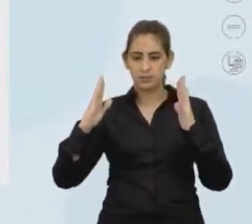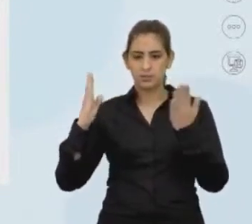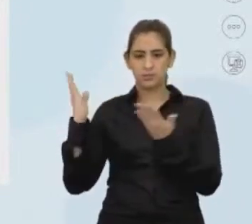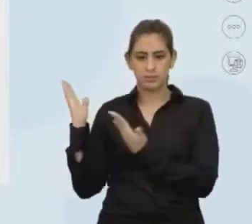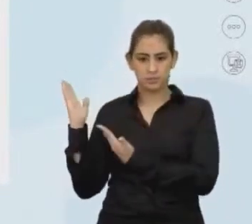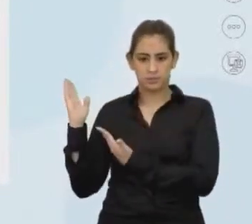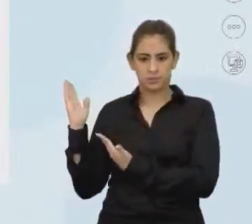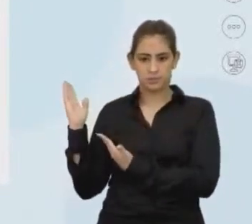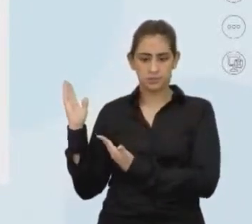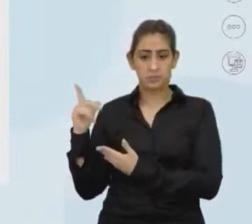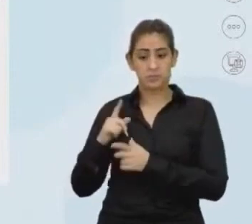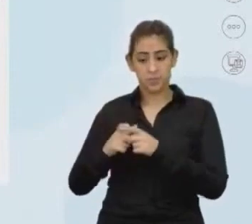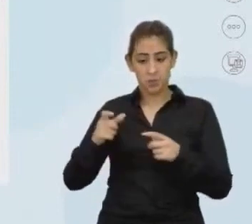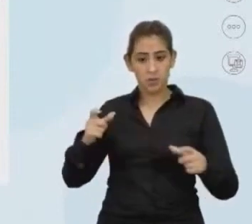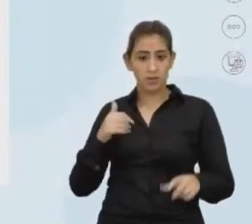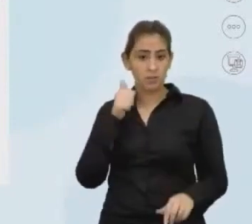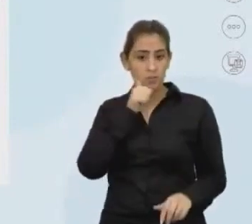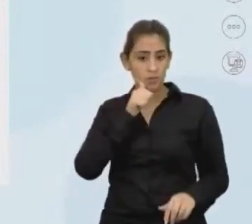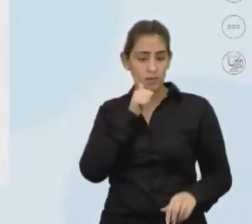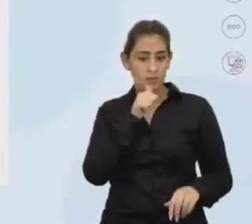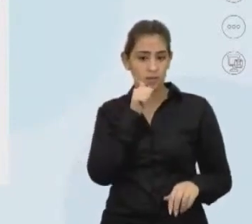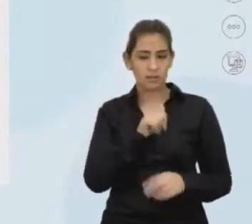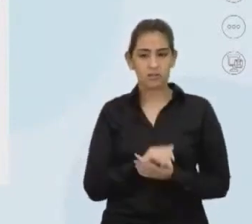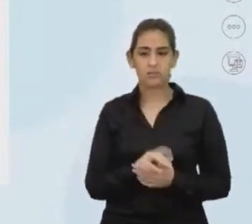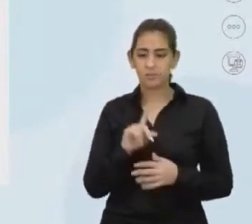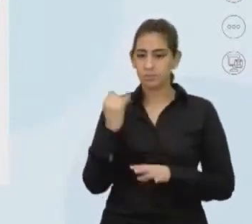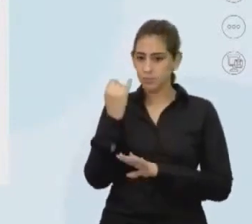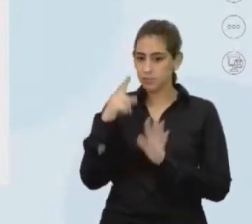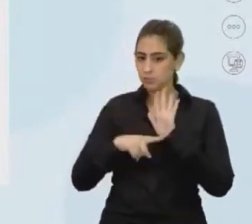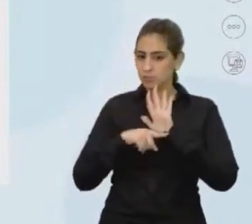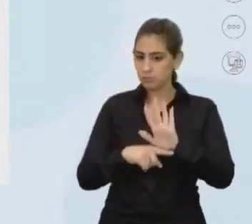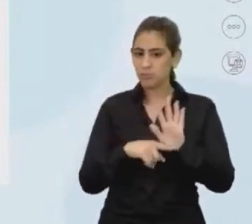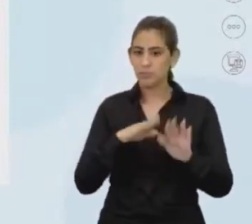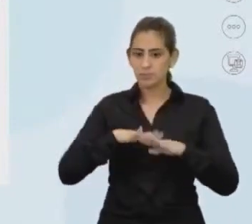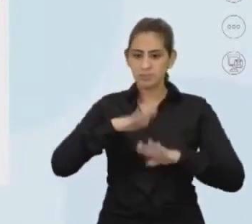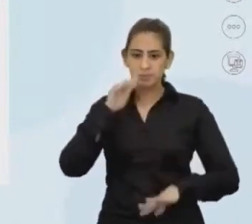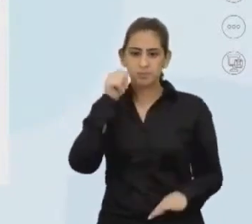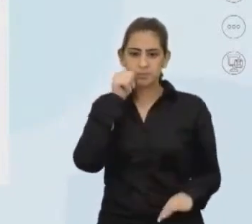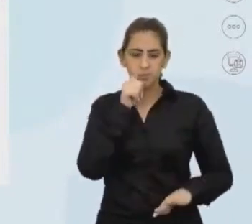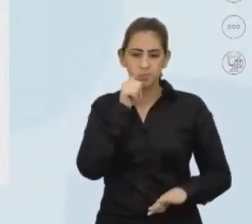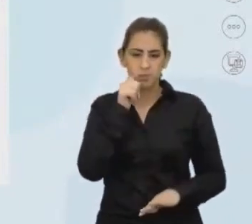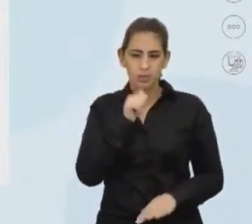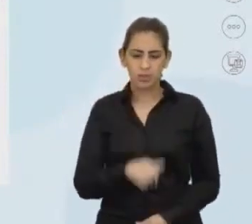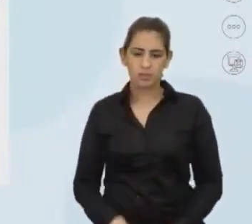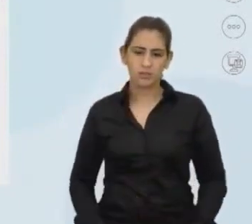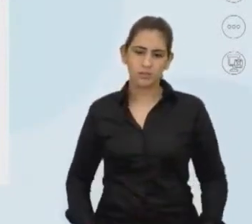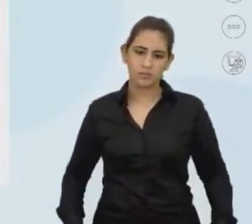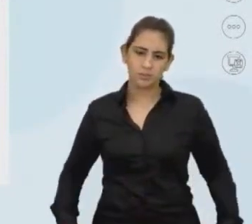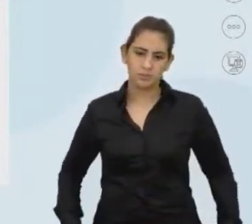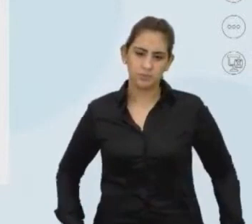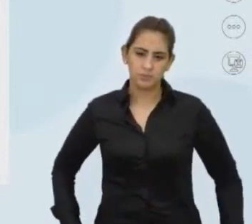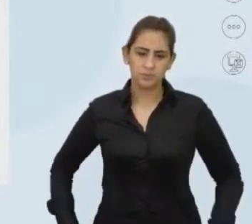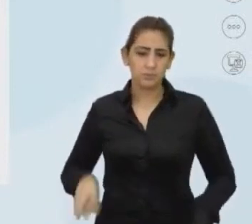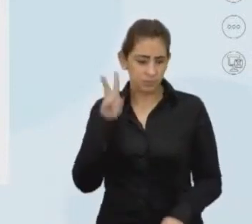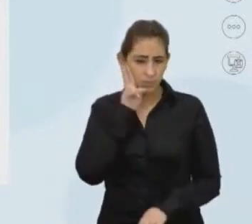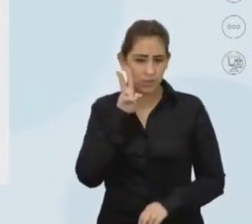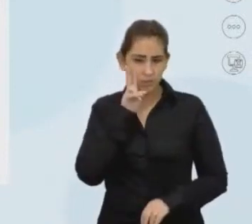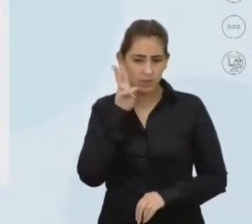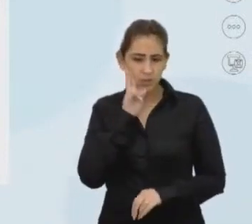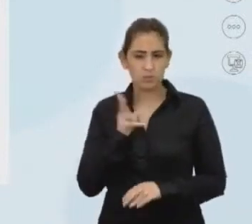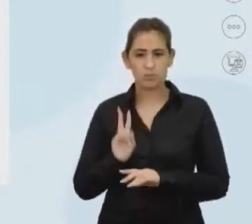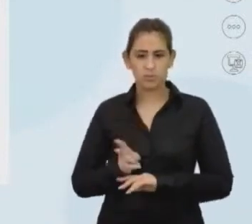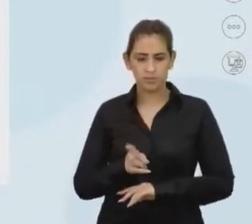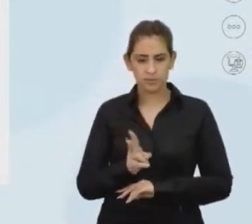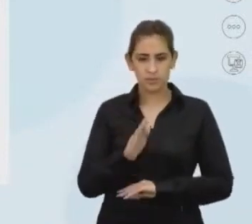mulheres Então é isso que é importante retratar aí nessa questão aí da distribuição percentual de pessoas e lembrando né